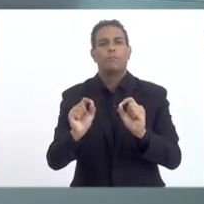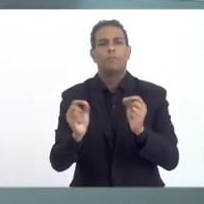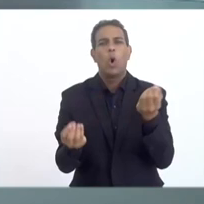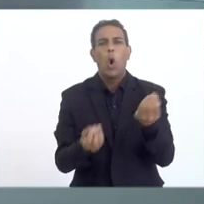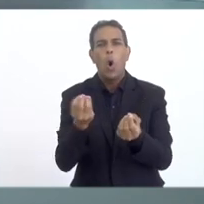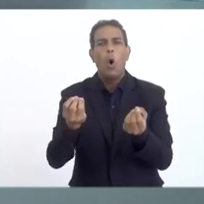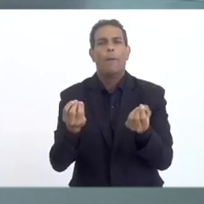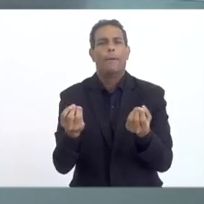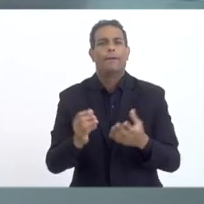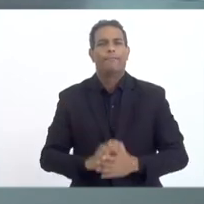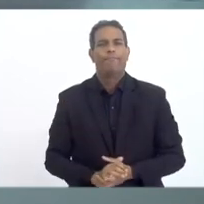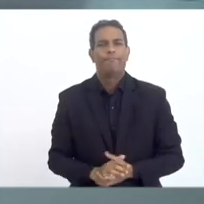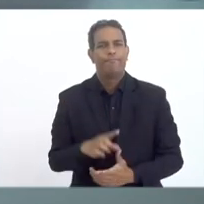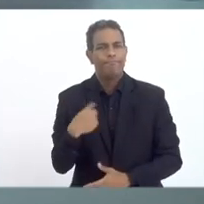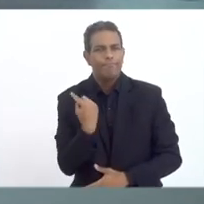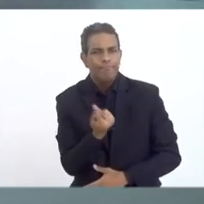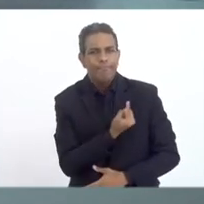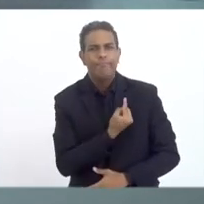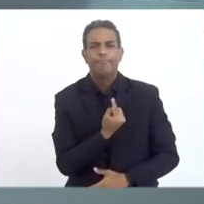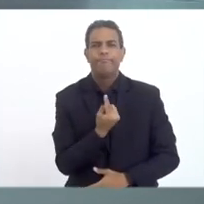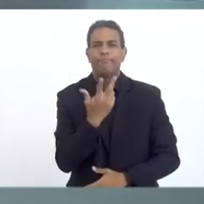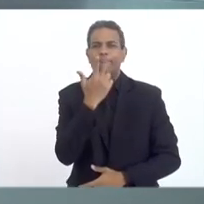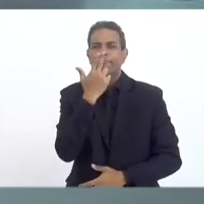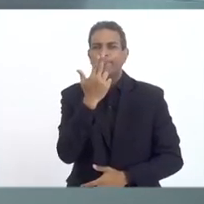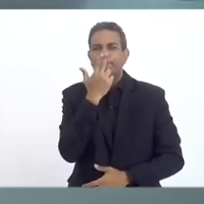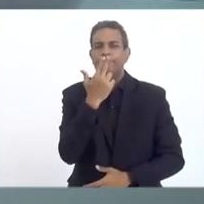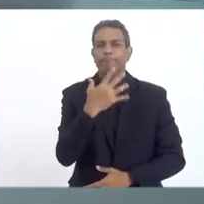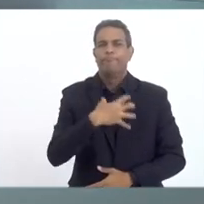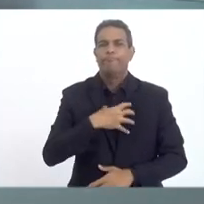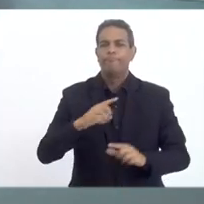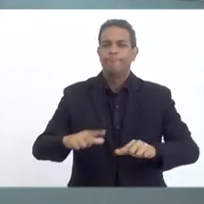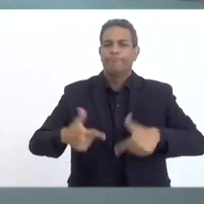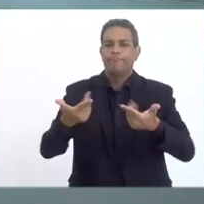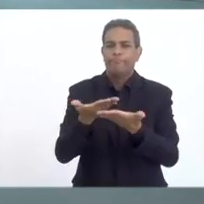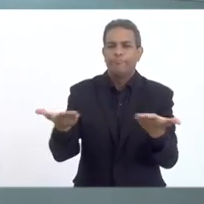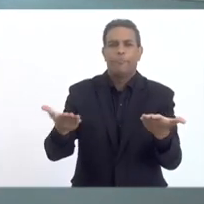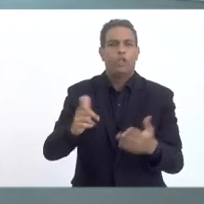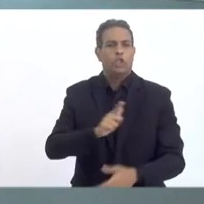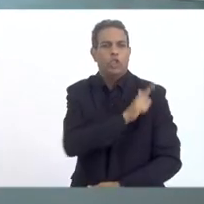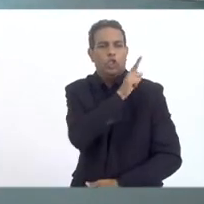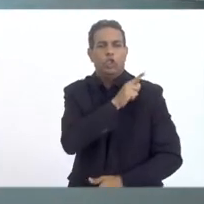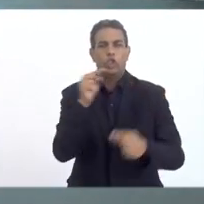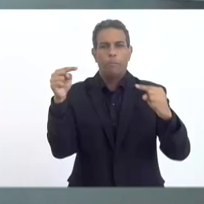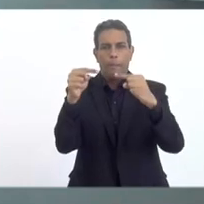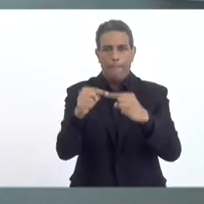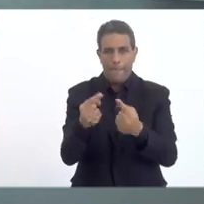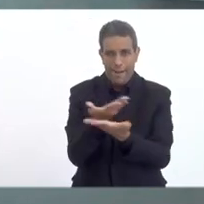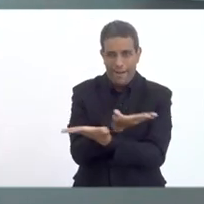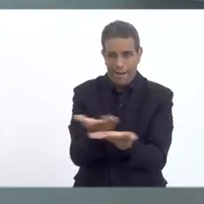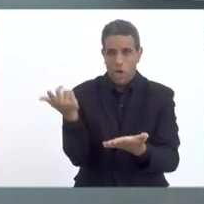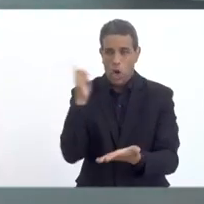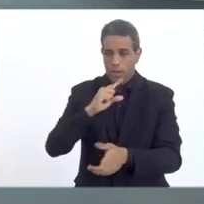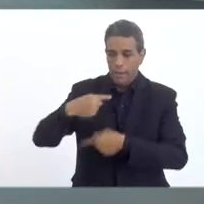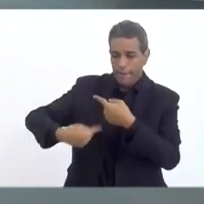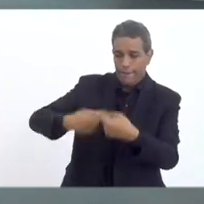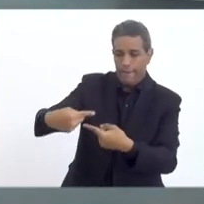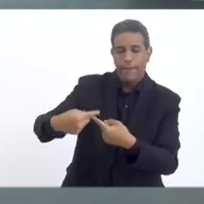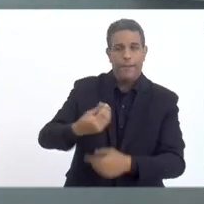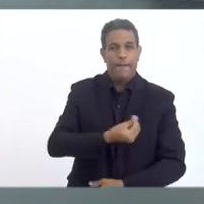muito... vemos com muito otimismo a atual posição do governo em relação à execução do regime de recuperação